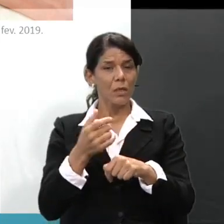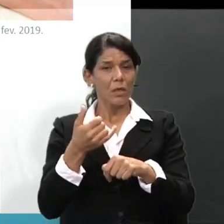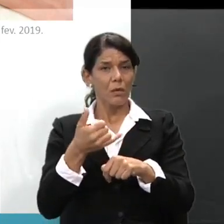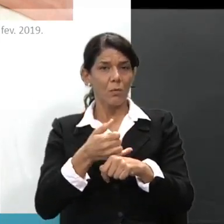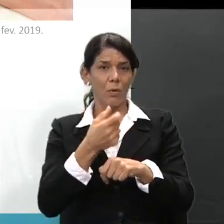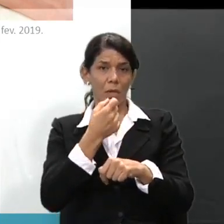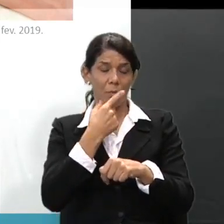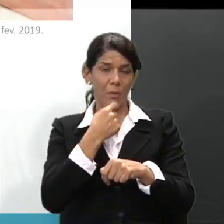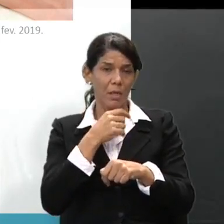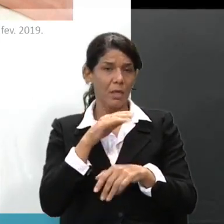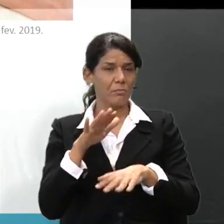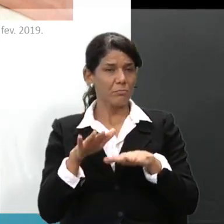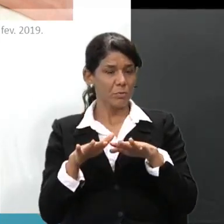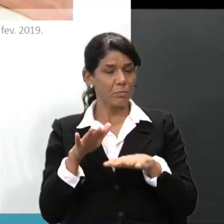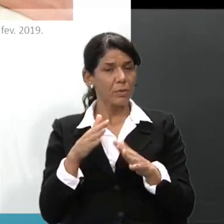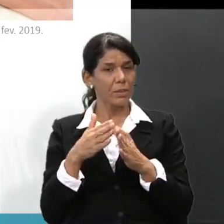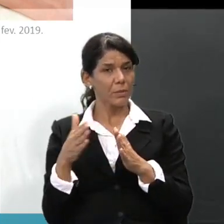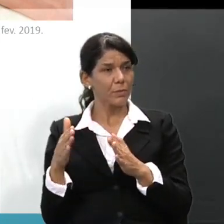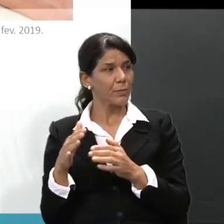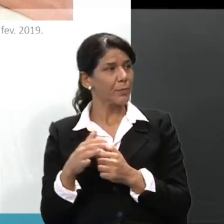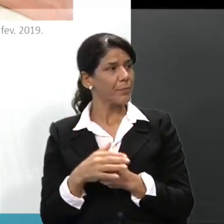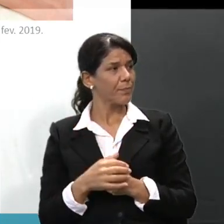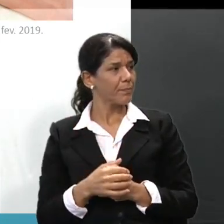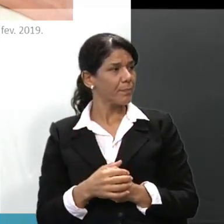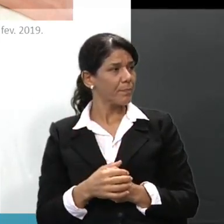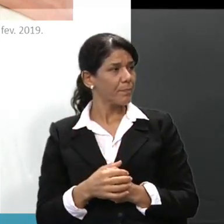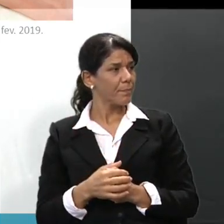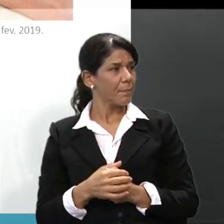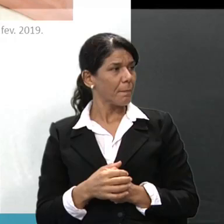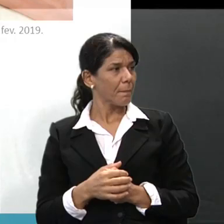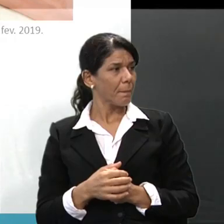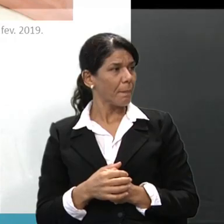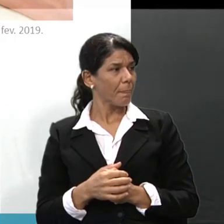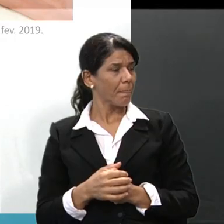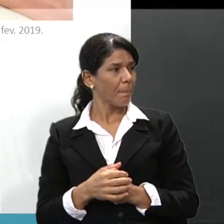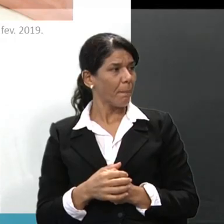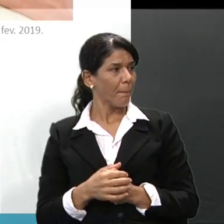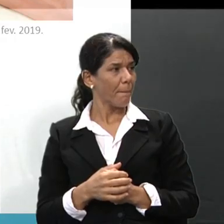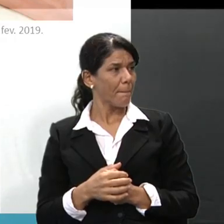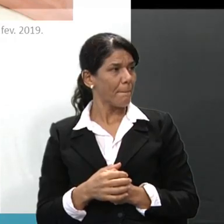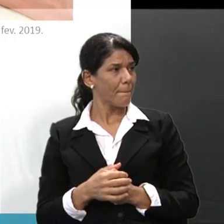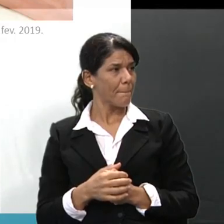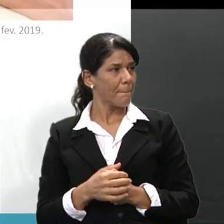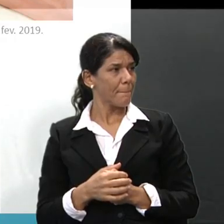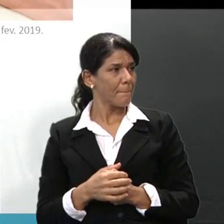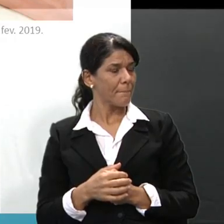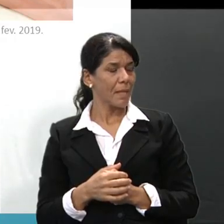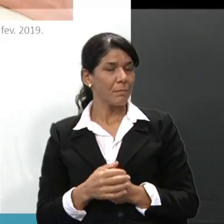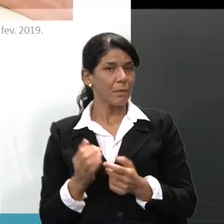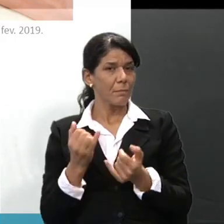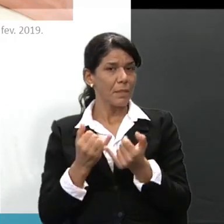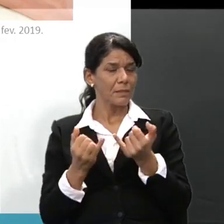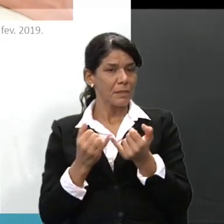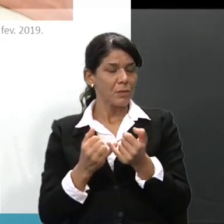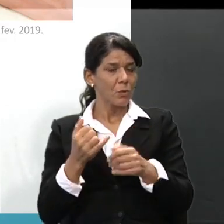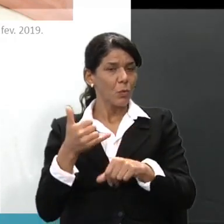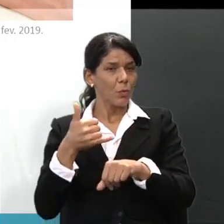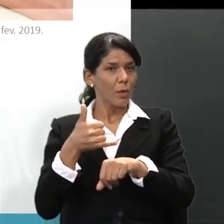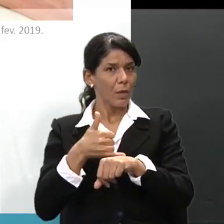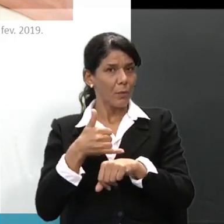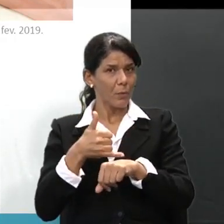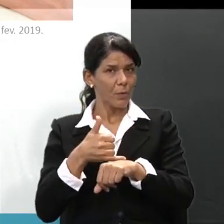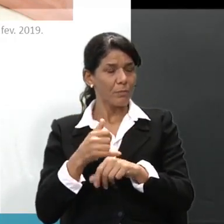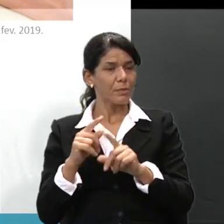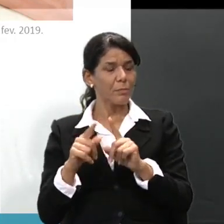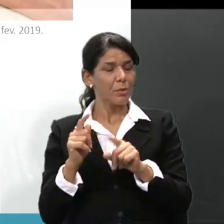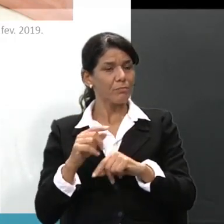medicamento temporariamente. É bem parecido, por exemplo, com a aplicação de uma agulha, mas ele pode